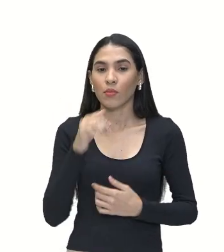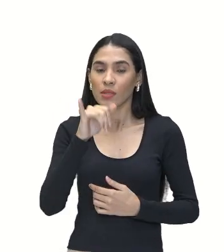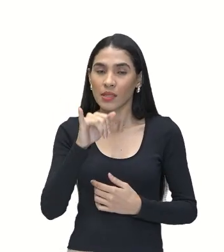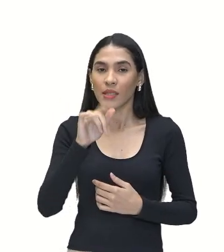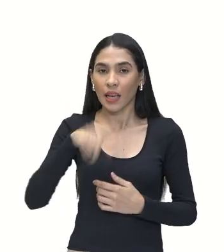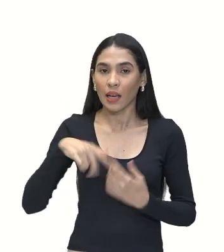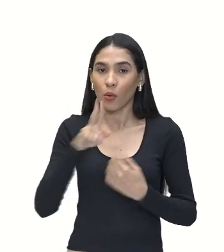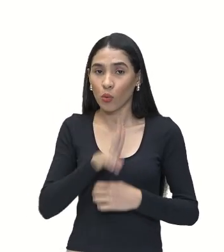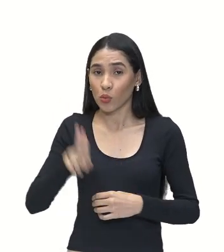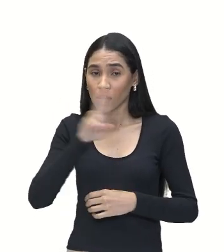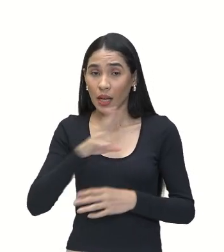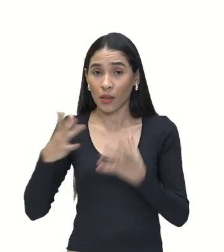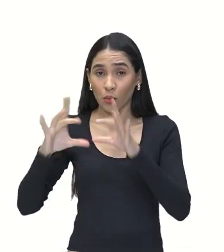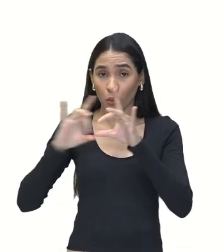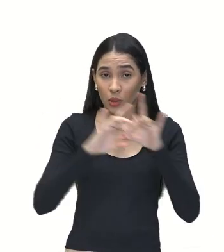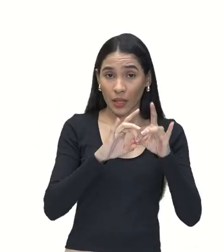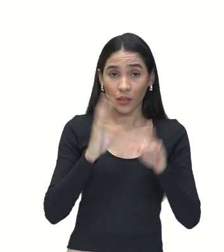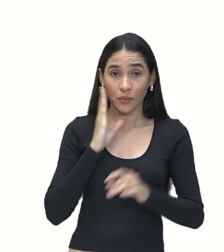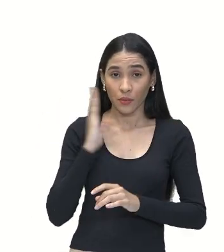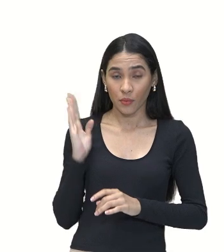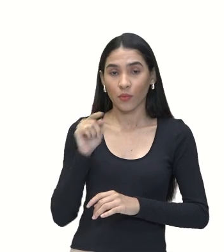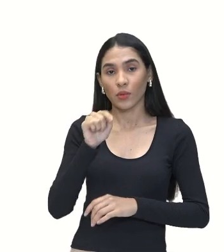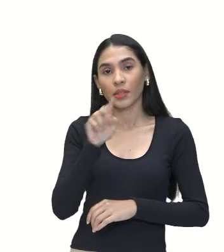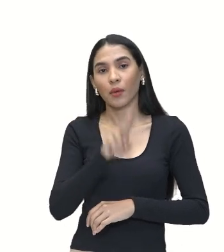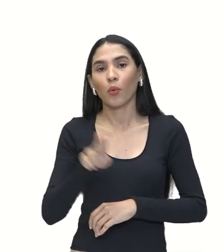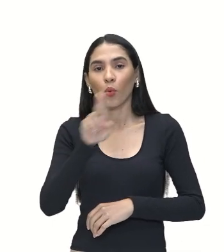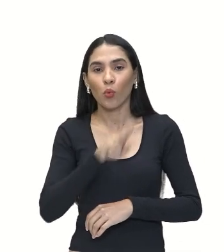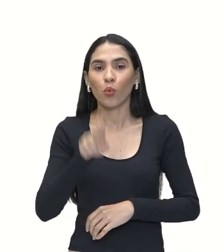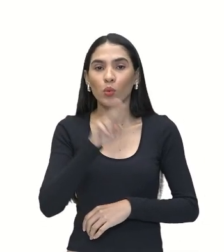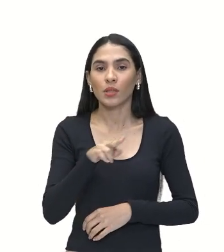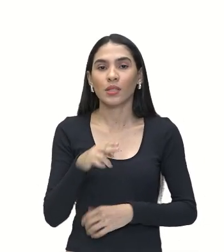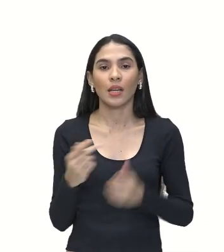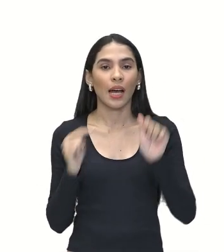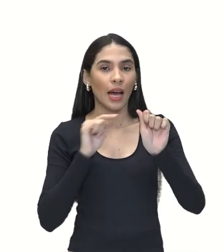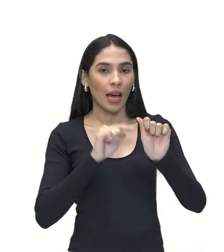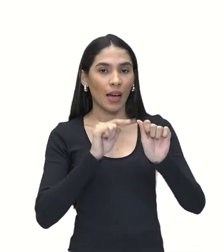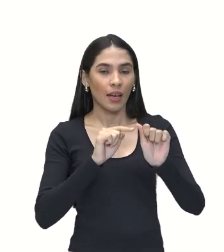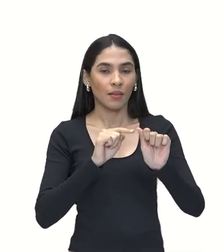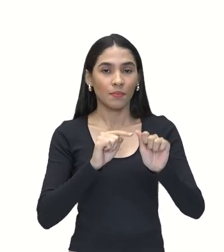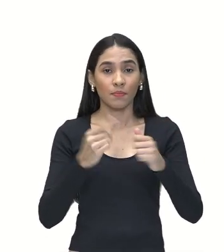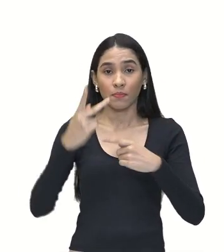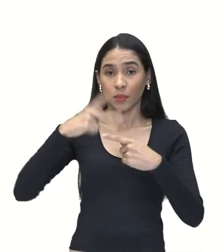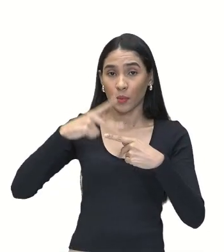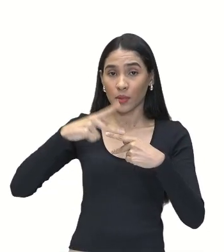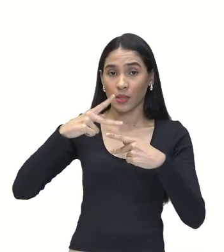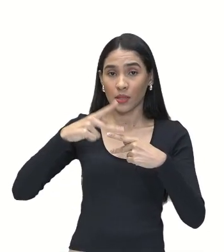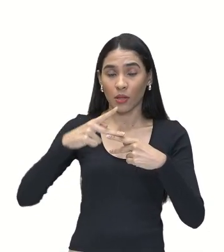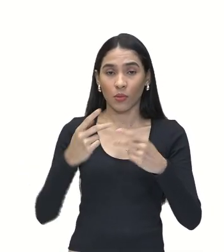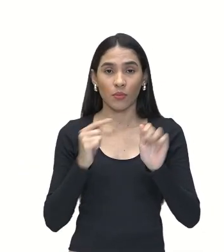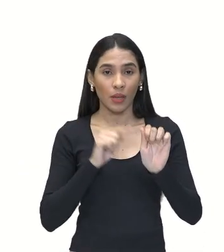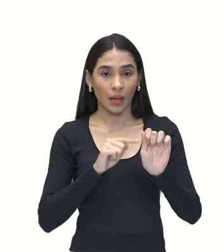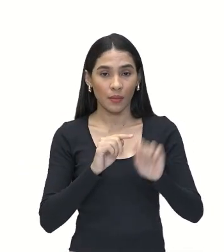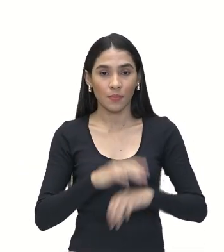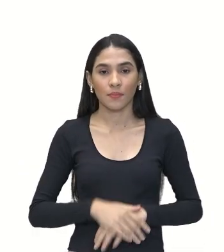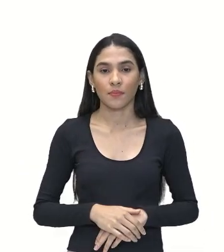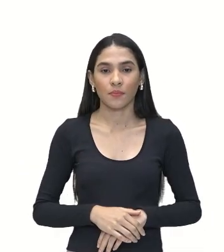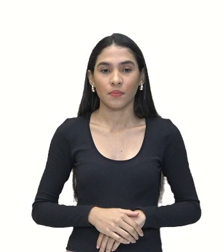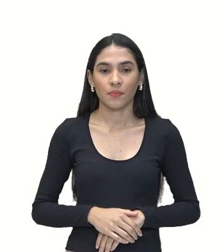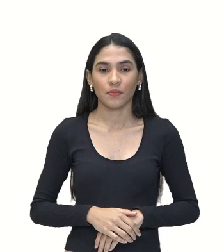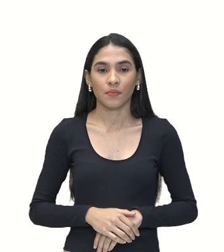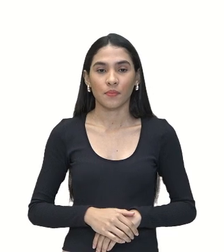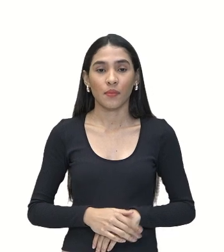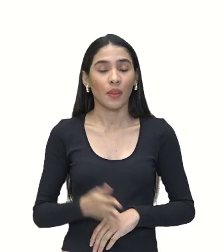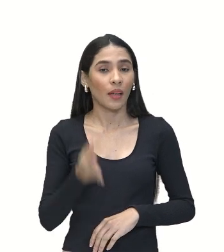sentido de ver, você vai fazer uso da preposição a. Olha a preposição a aqui presente. Ele